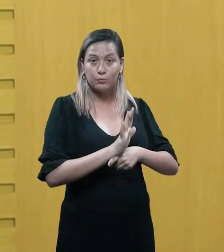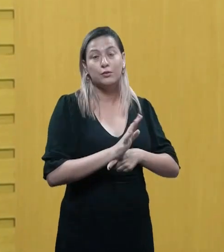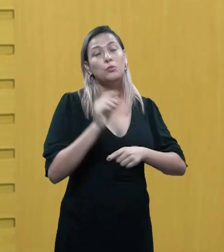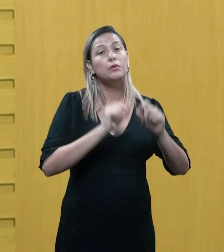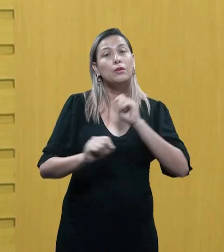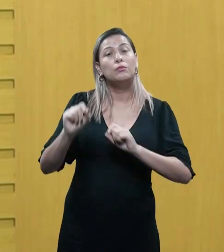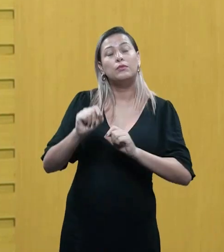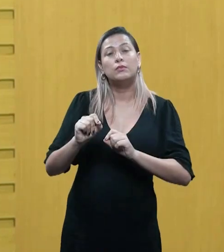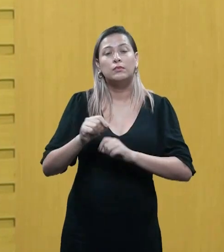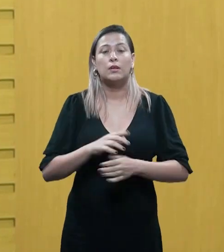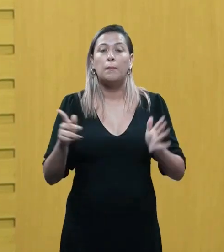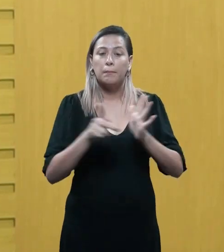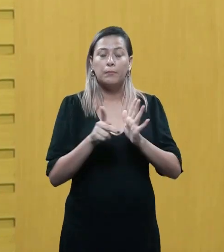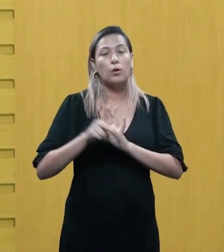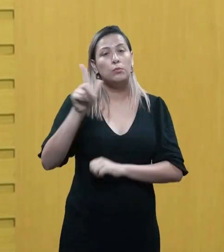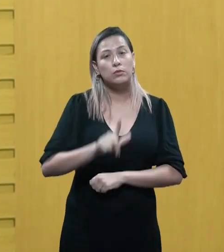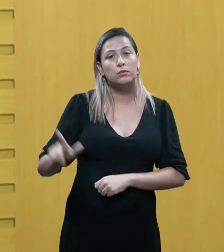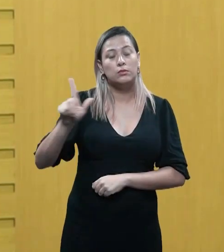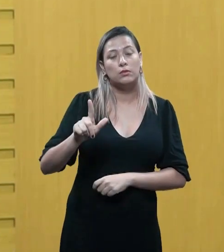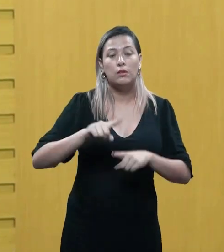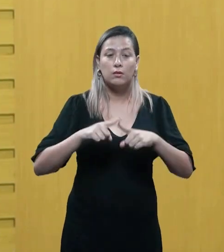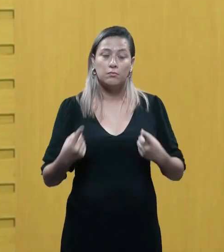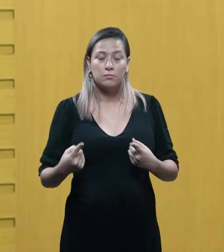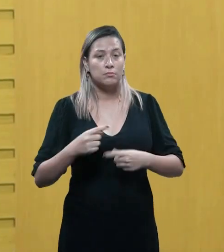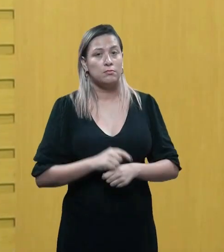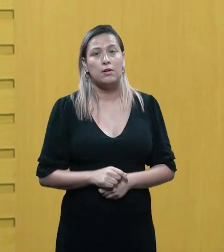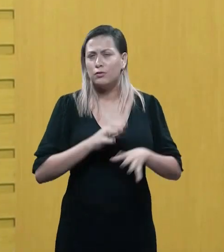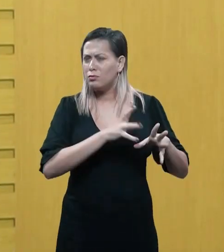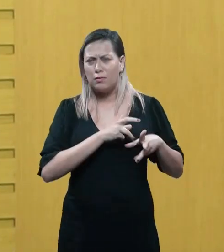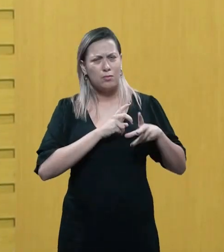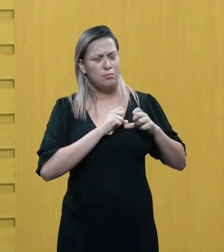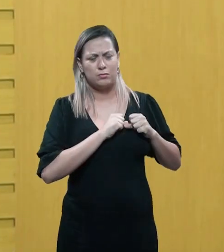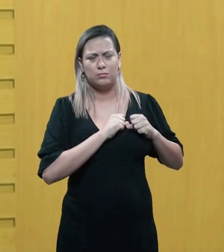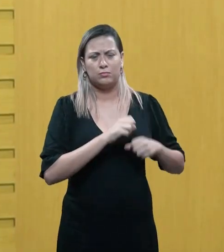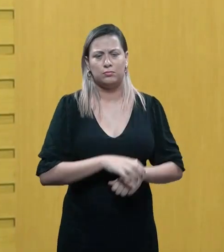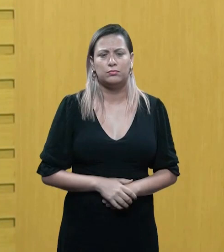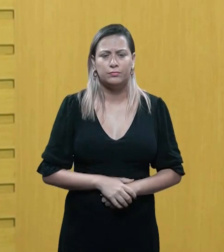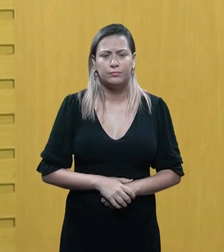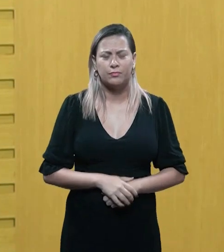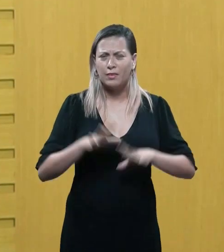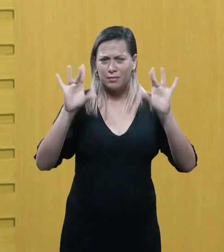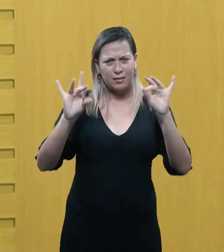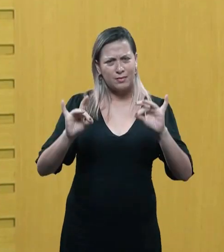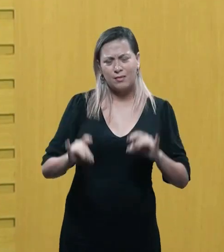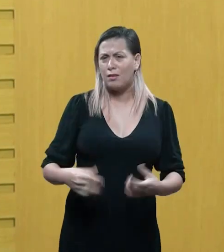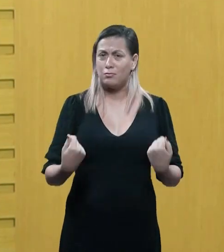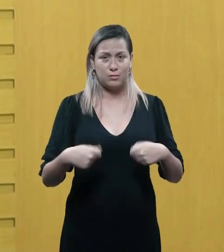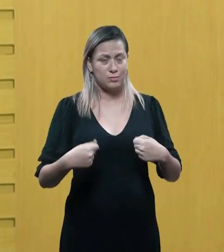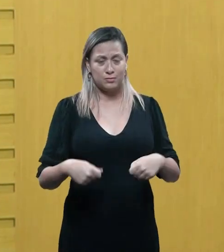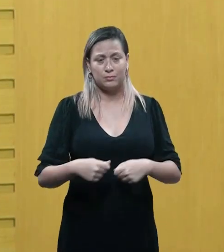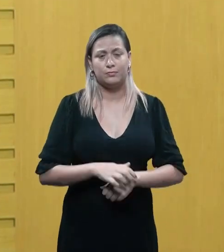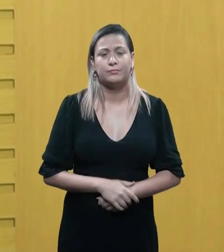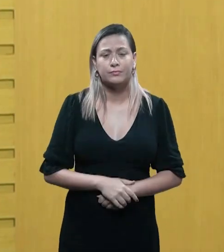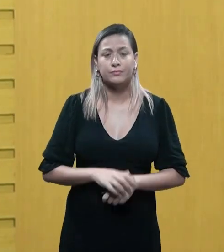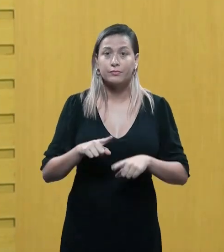uma peça literária, mas não é um romance, ele não precisa ser extremamente detalhado, mas